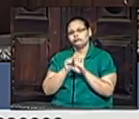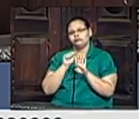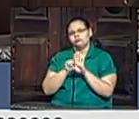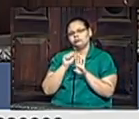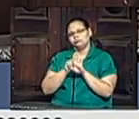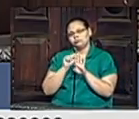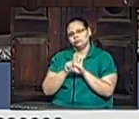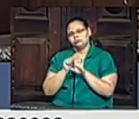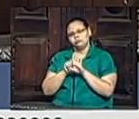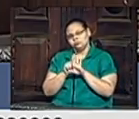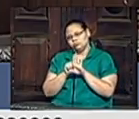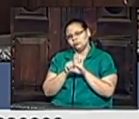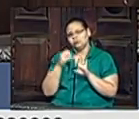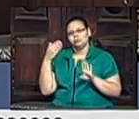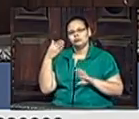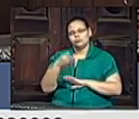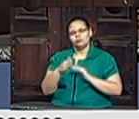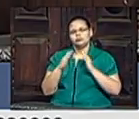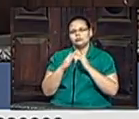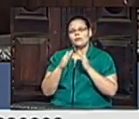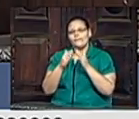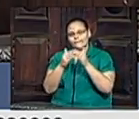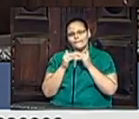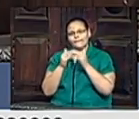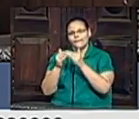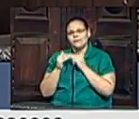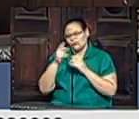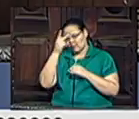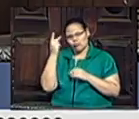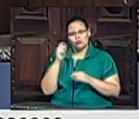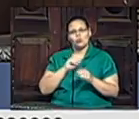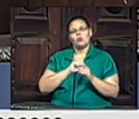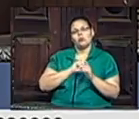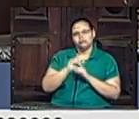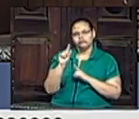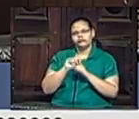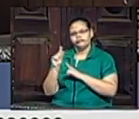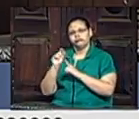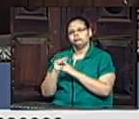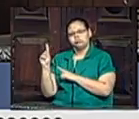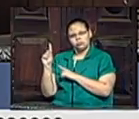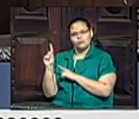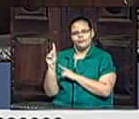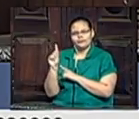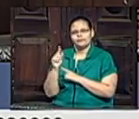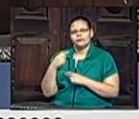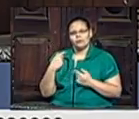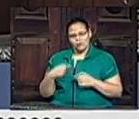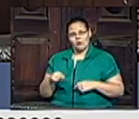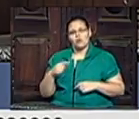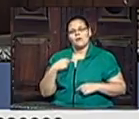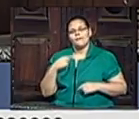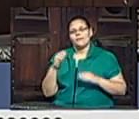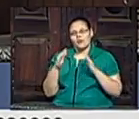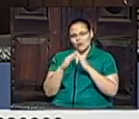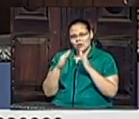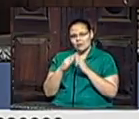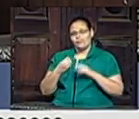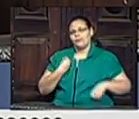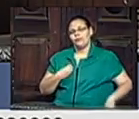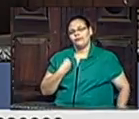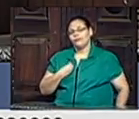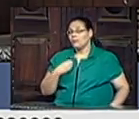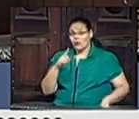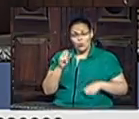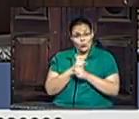governo bateu na porta, pedindo para que aquelas pessoas saíssem dali, que iam receber o Minha Casa Minha Vida. Essa obra não